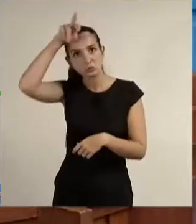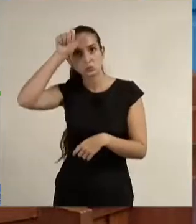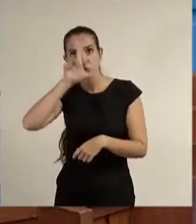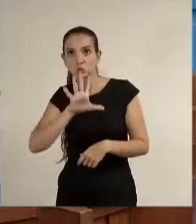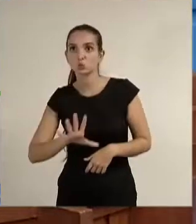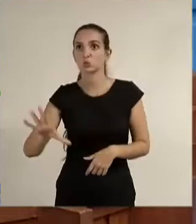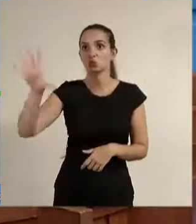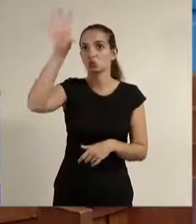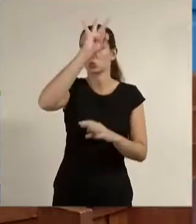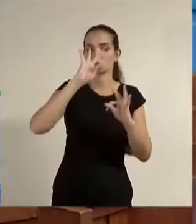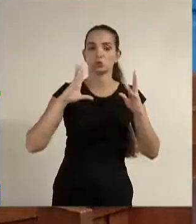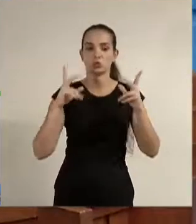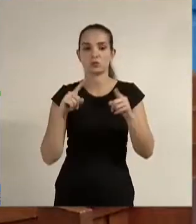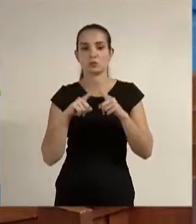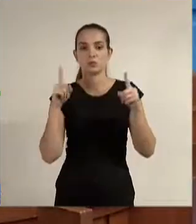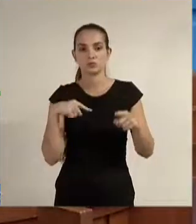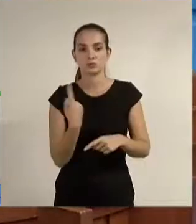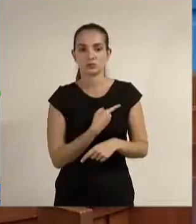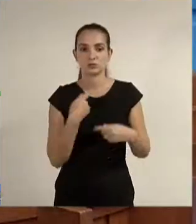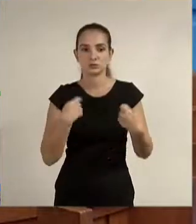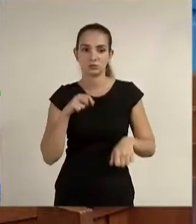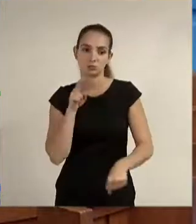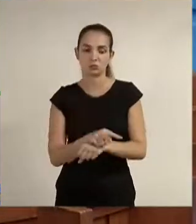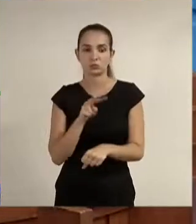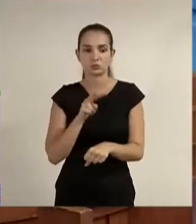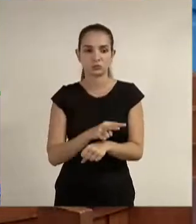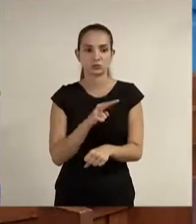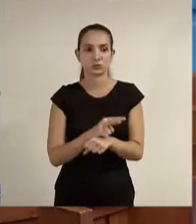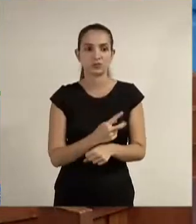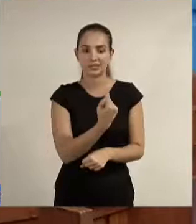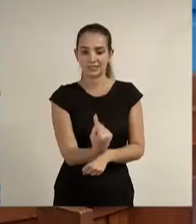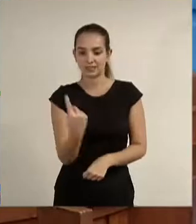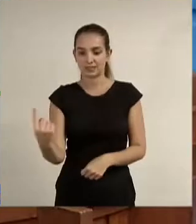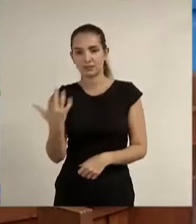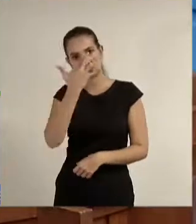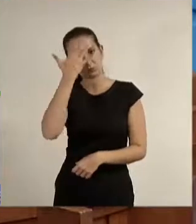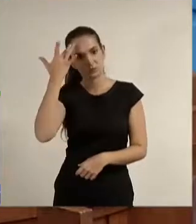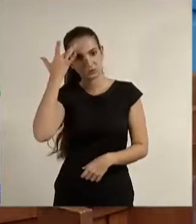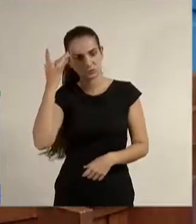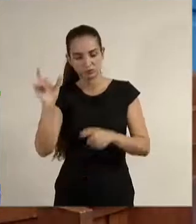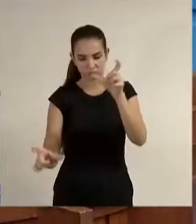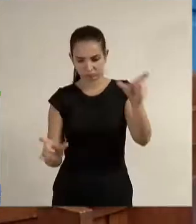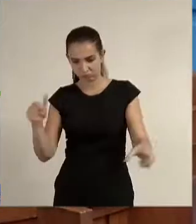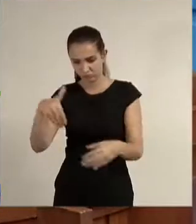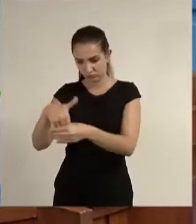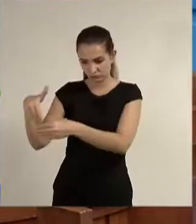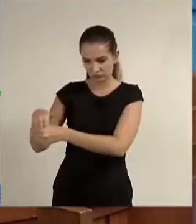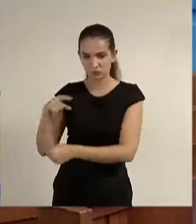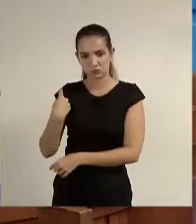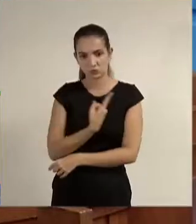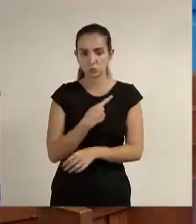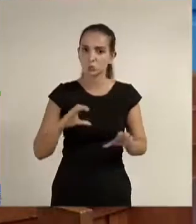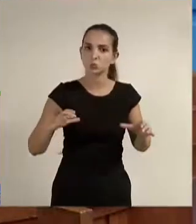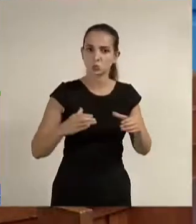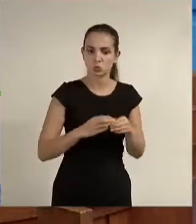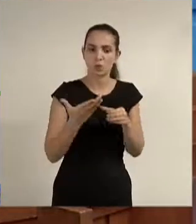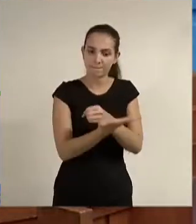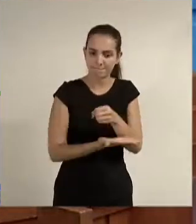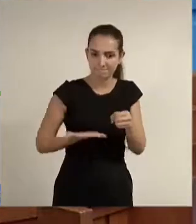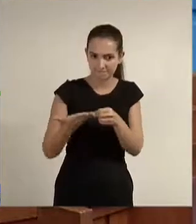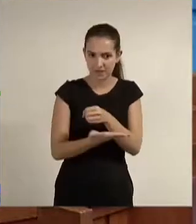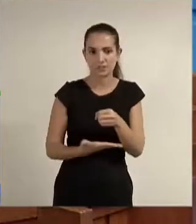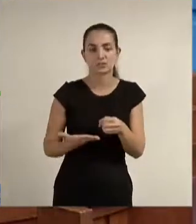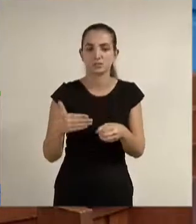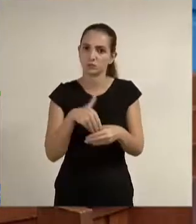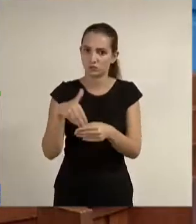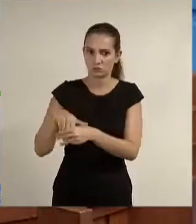mas nós devemos cuidar, cada um de nós, dos nossos eleitores, das nossas bases eleitorais, onde as pessoas